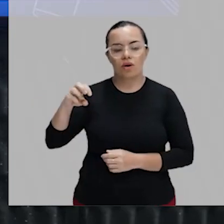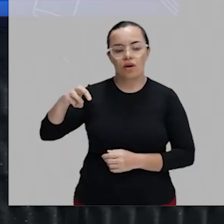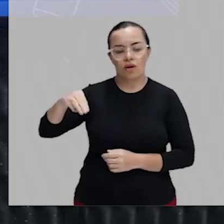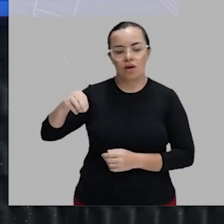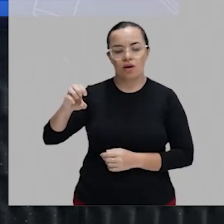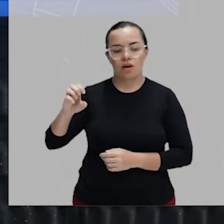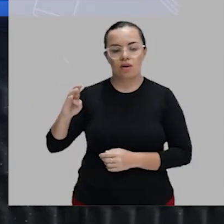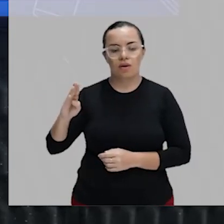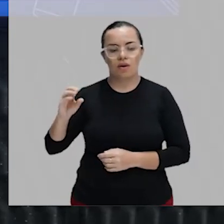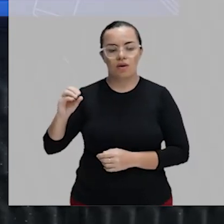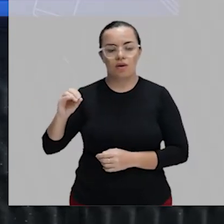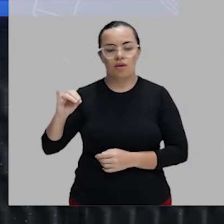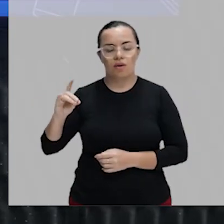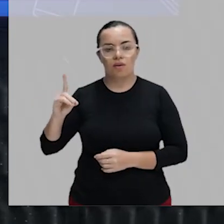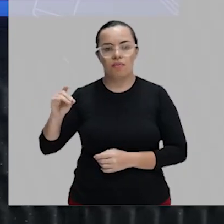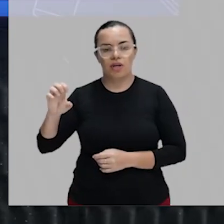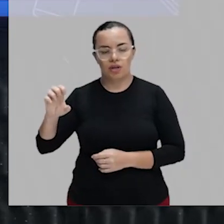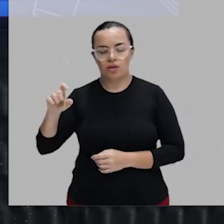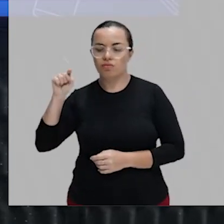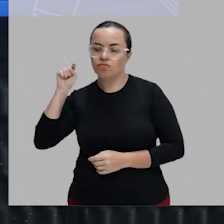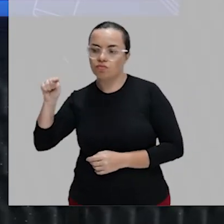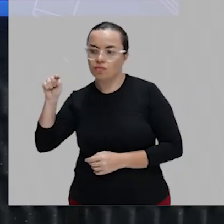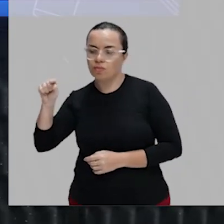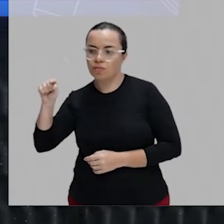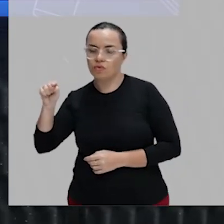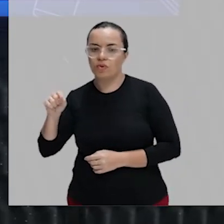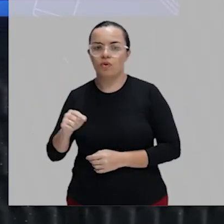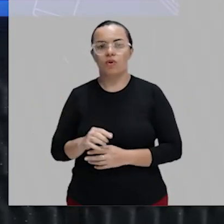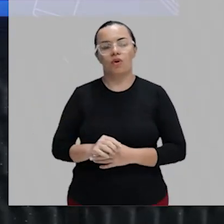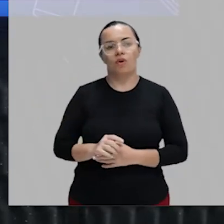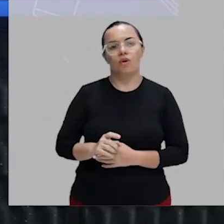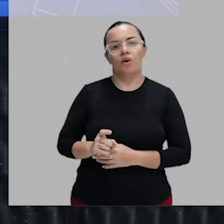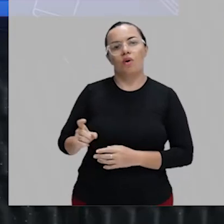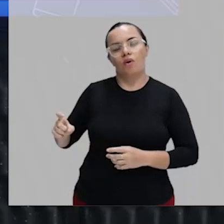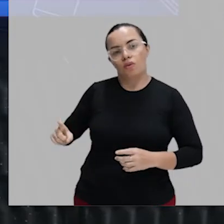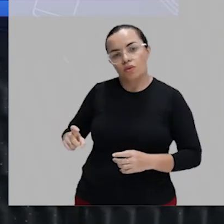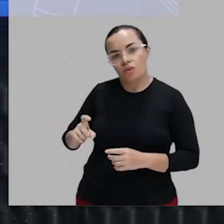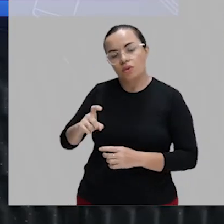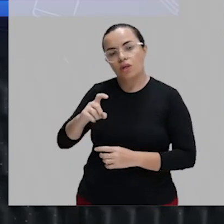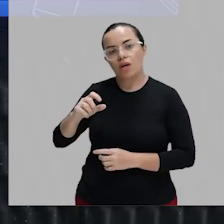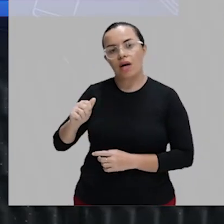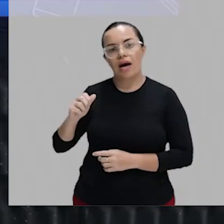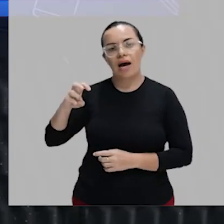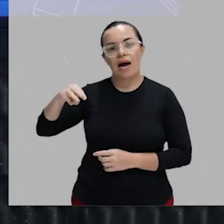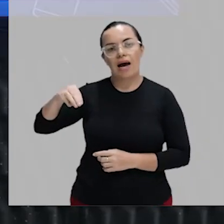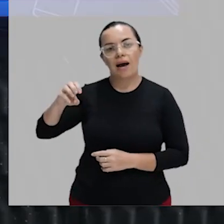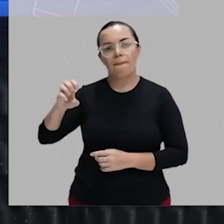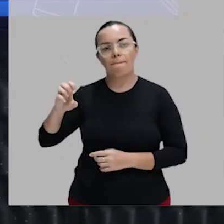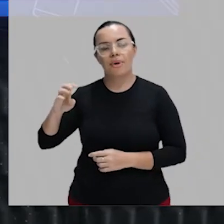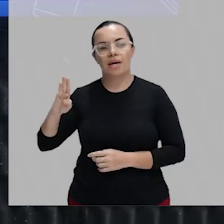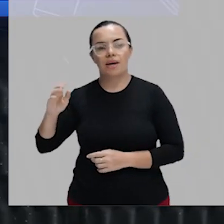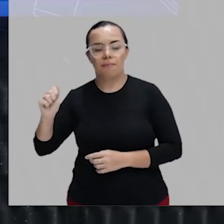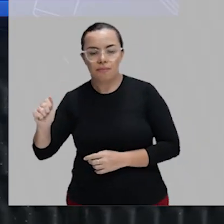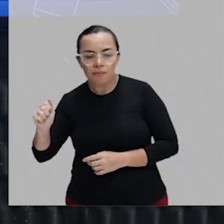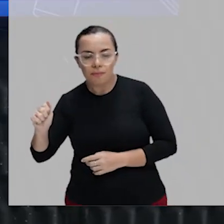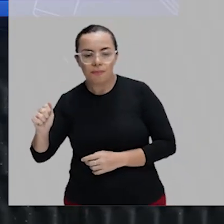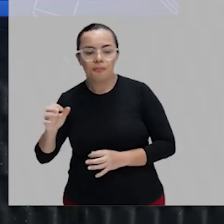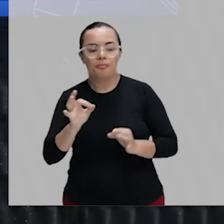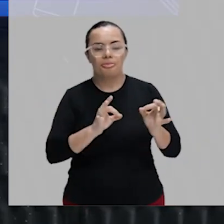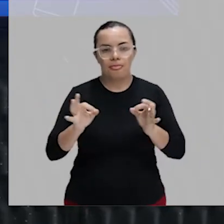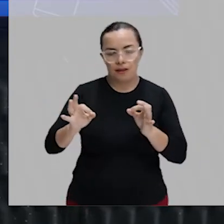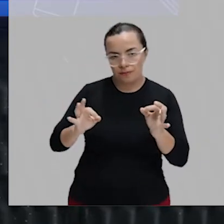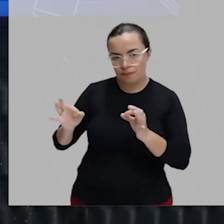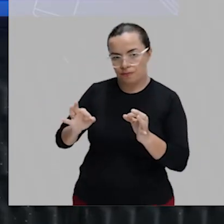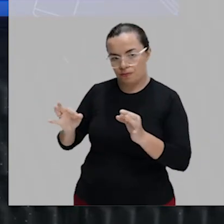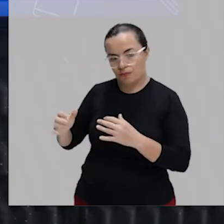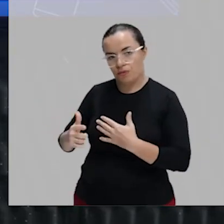seja, a forma como as amebas, né, que são protozoários, a forma como ela se movimenta é organizada